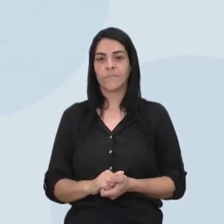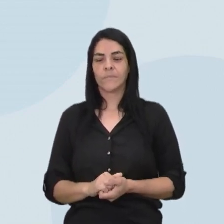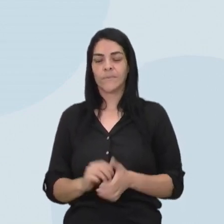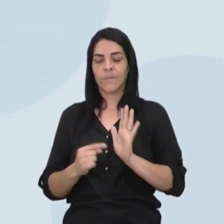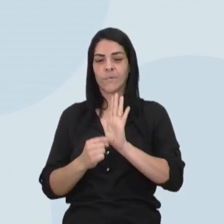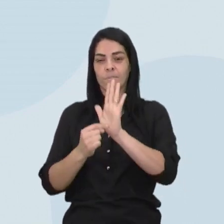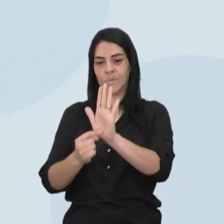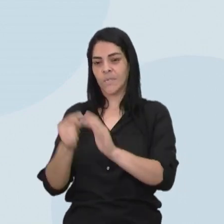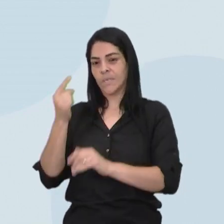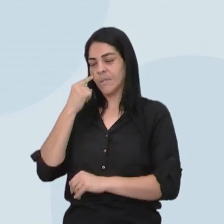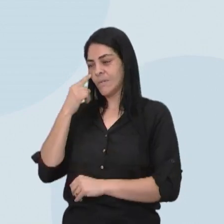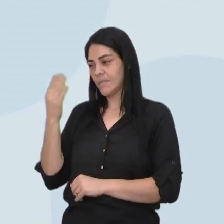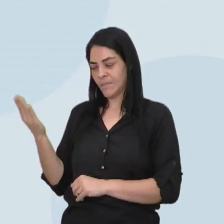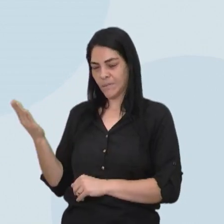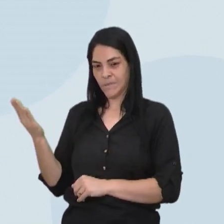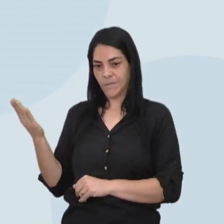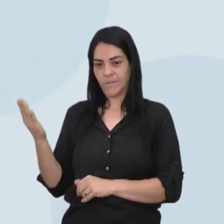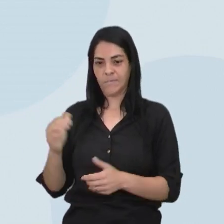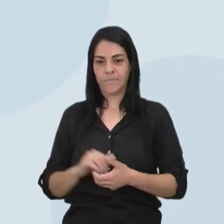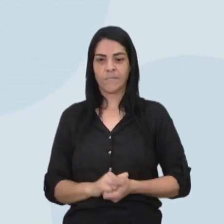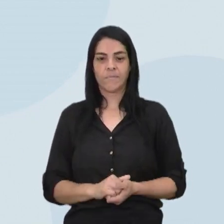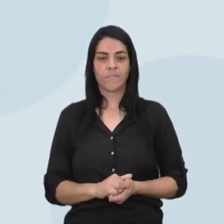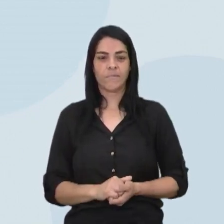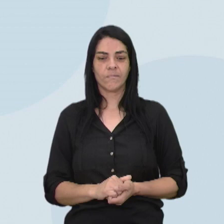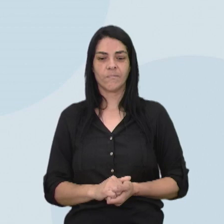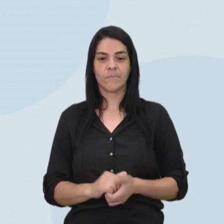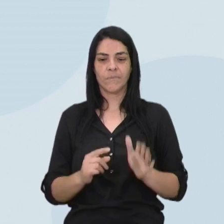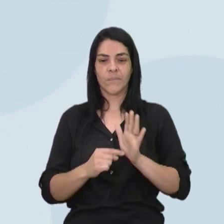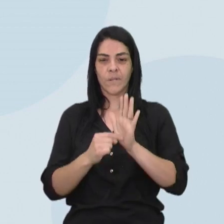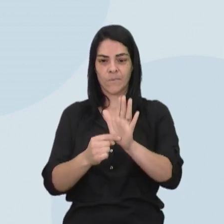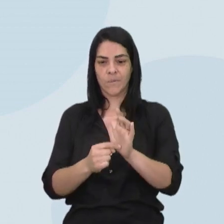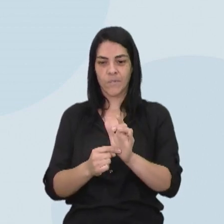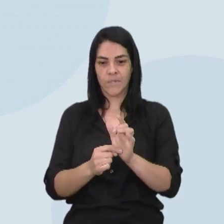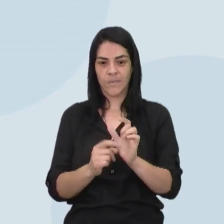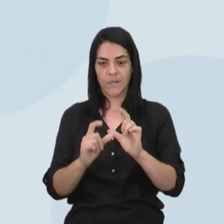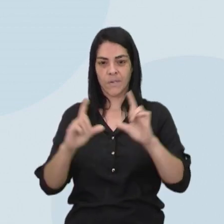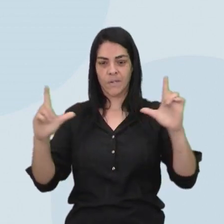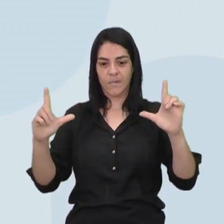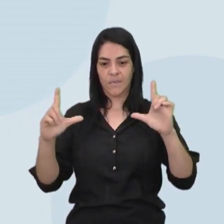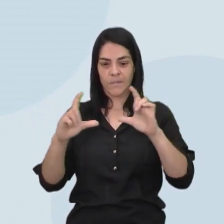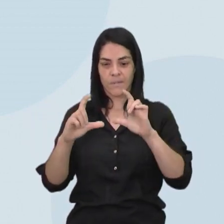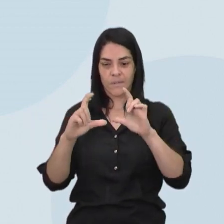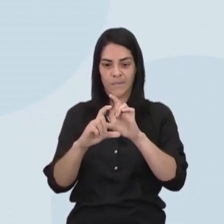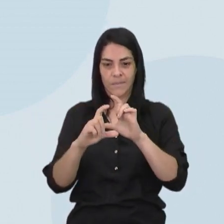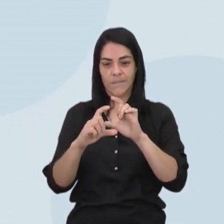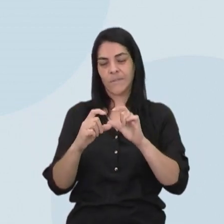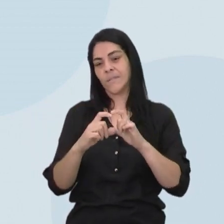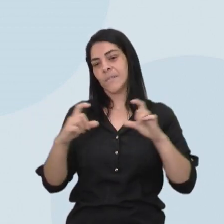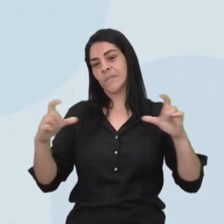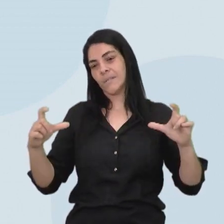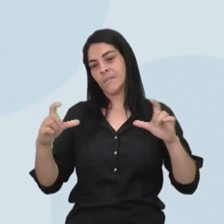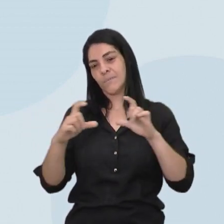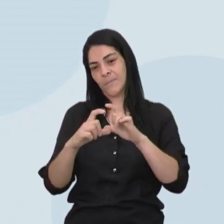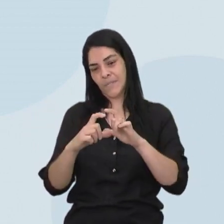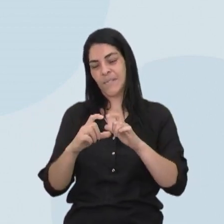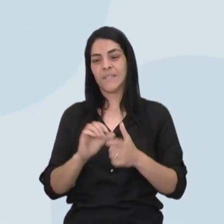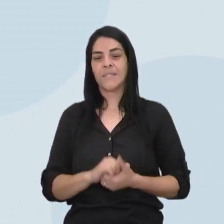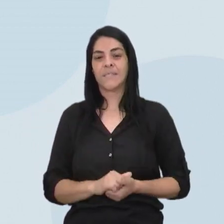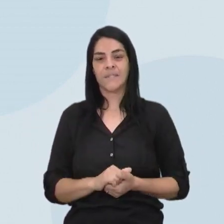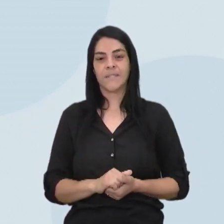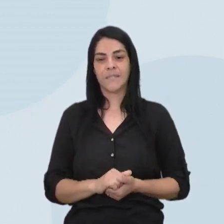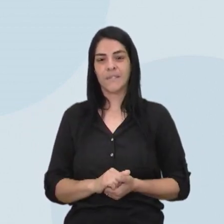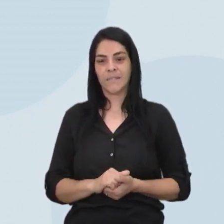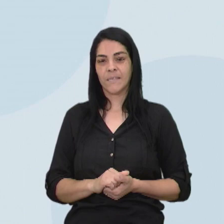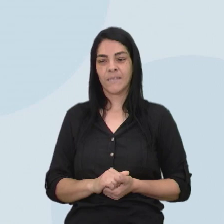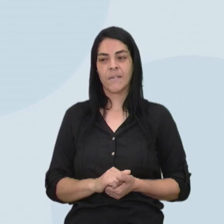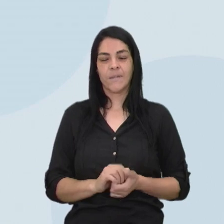Eu fui fazendo as escalas e o tamanho, gente, para mostrar para vocês o quanto ele é reduzido, tá certo? Bom, é um GIFzinho que eu montei aí para